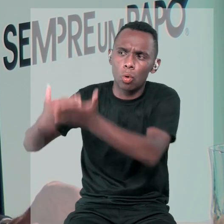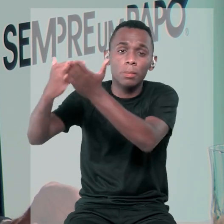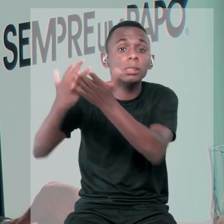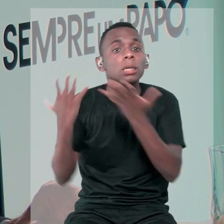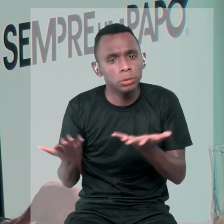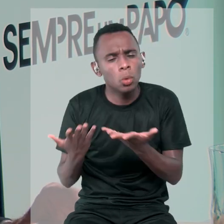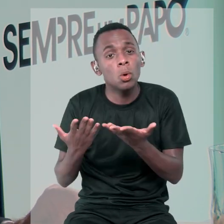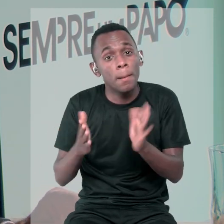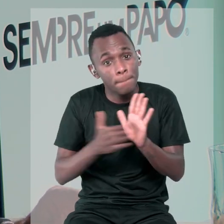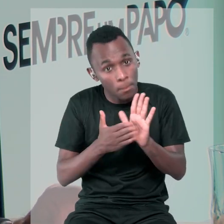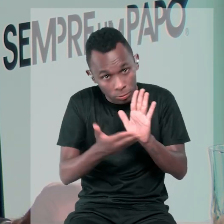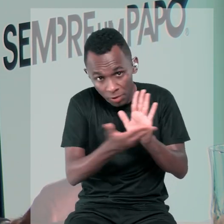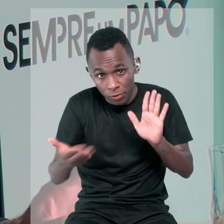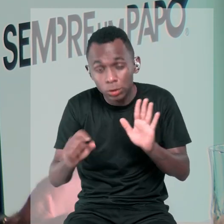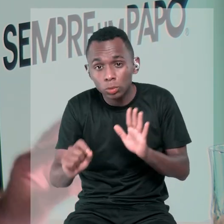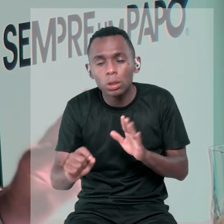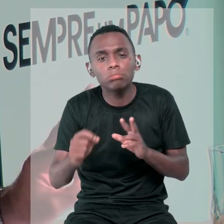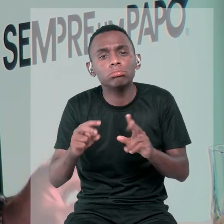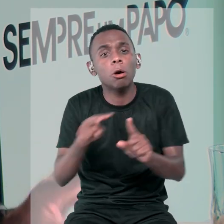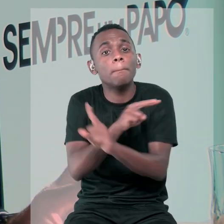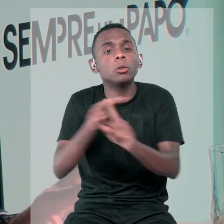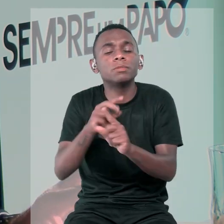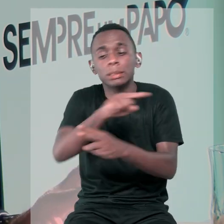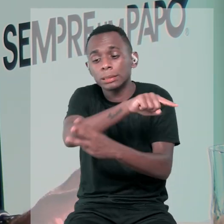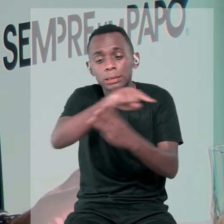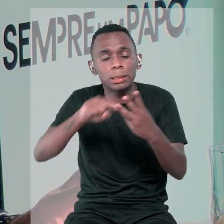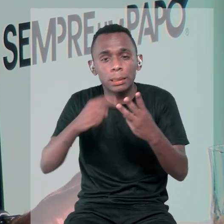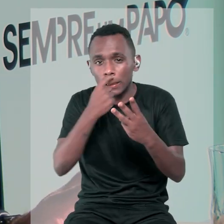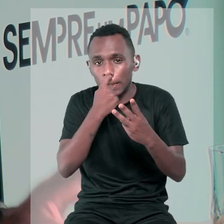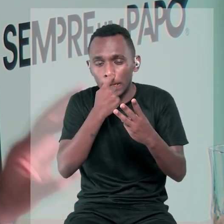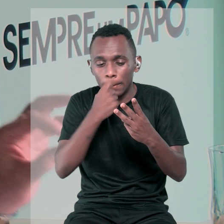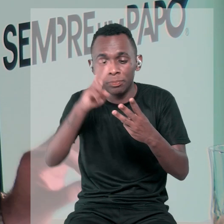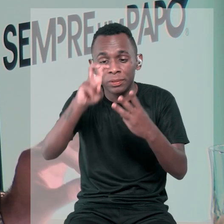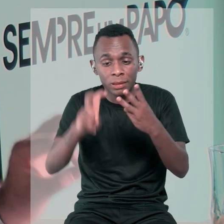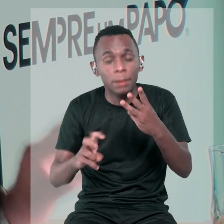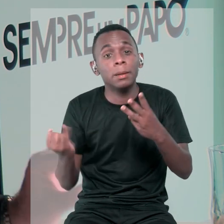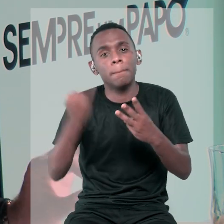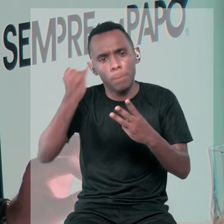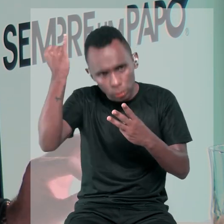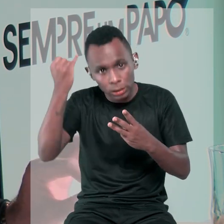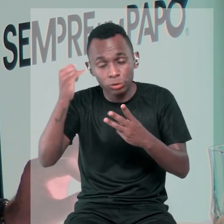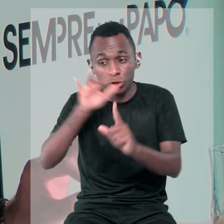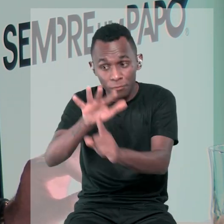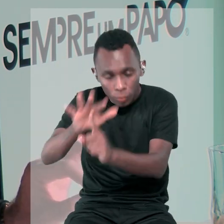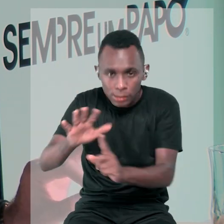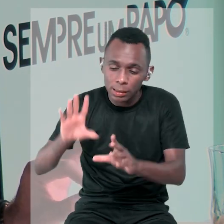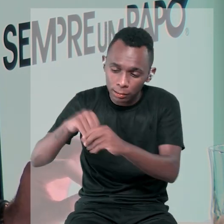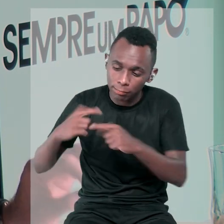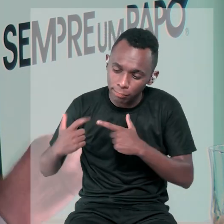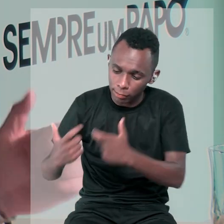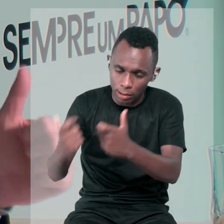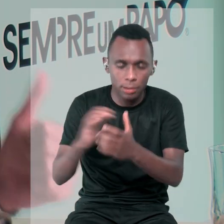eu vou propor para vocês que nós olhemos 3 fatores fundamentais que são afetados por toda a guerra.